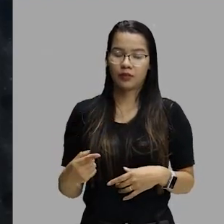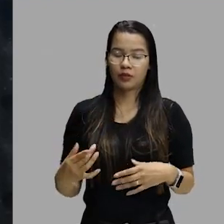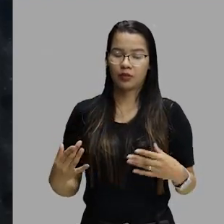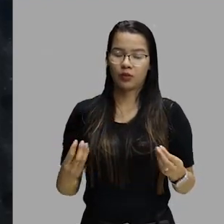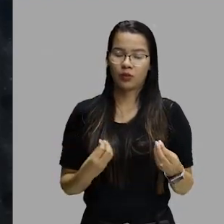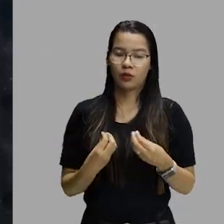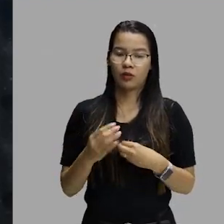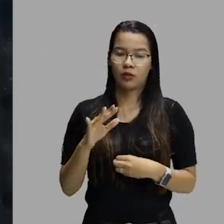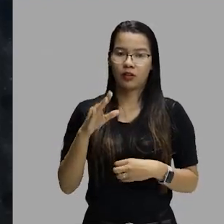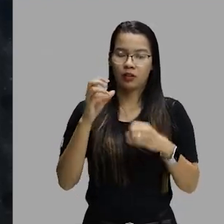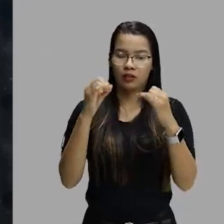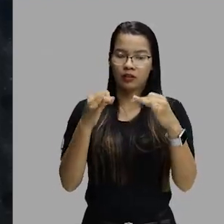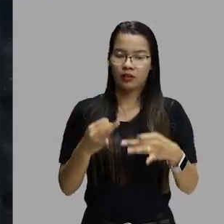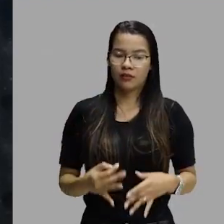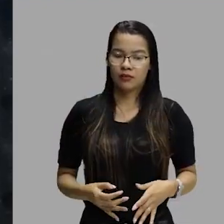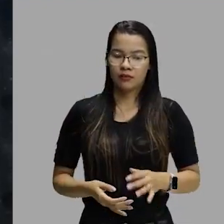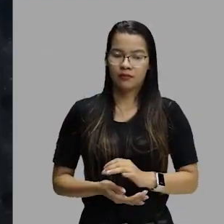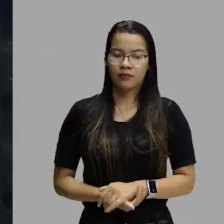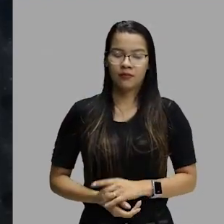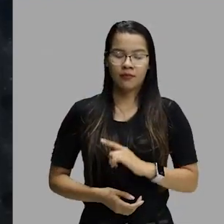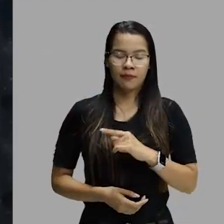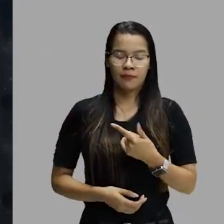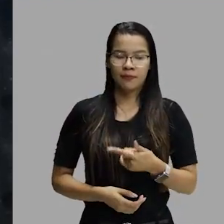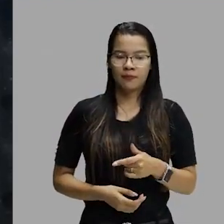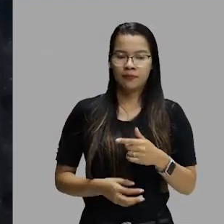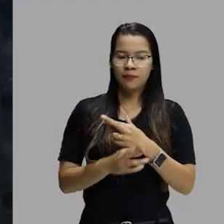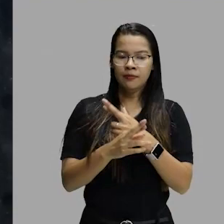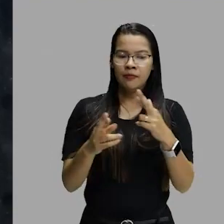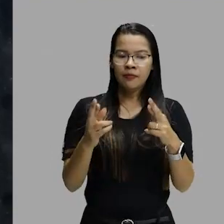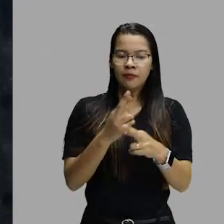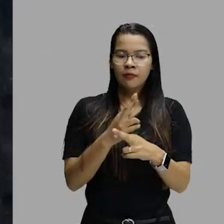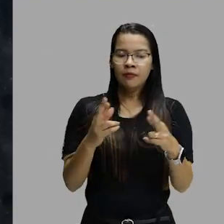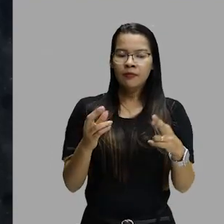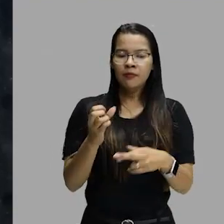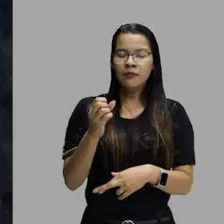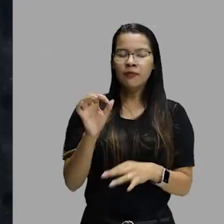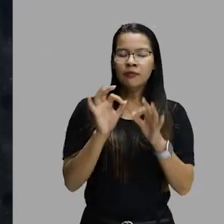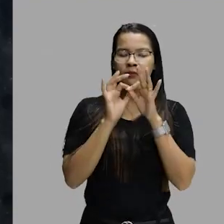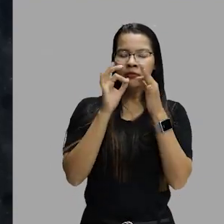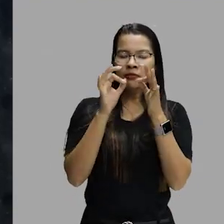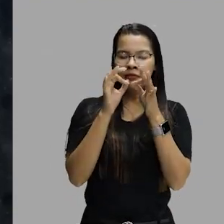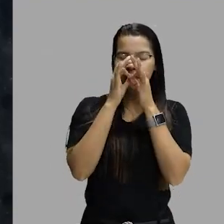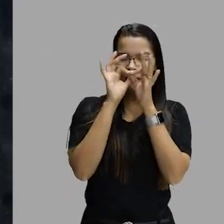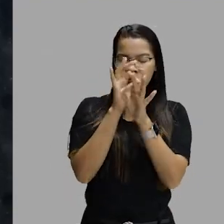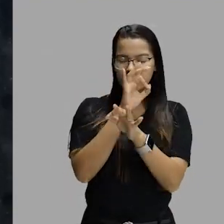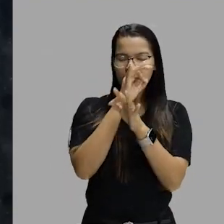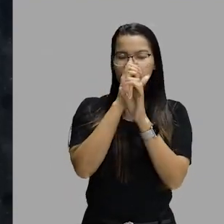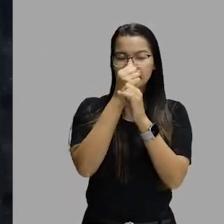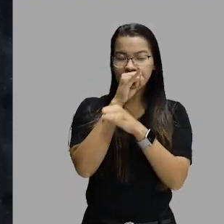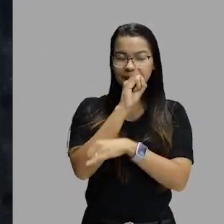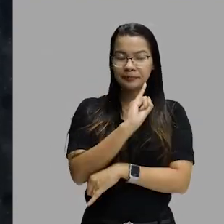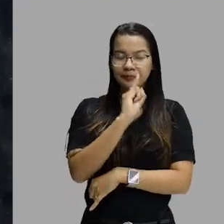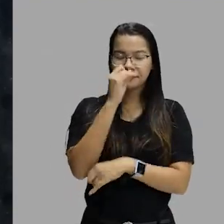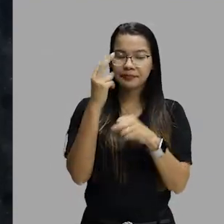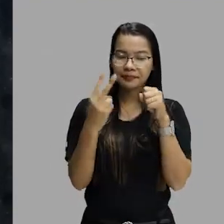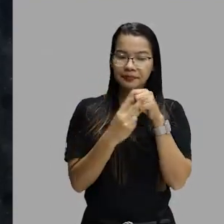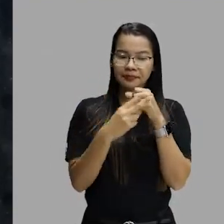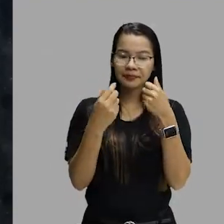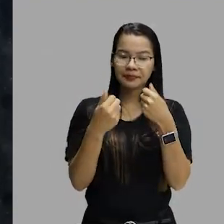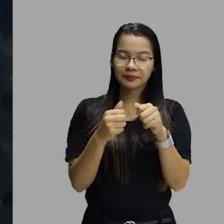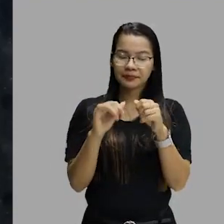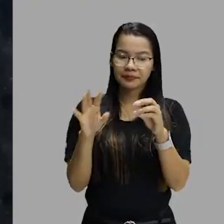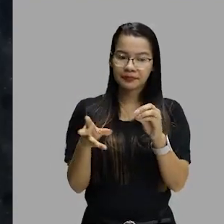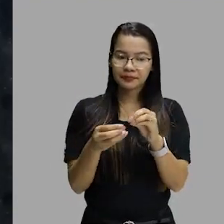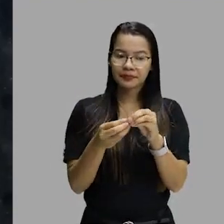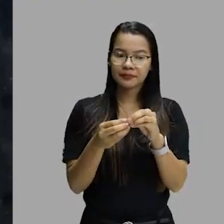a explicação, ele não tem relação sintática. Gente, relação sintática é isso. Se o verbo precisa de um complemento, ele tem uma